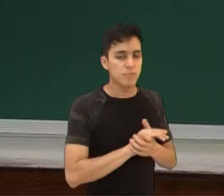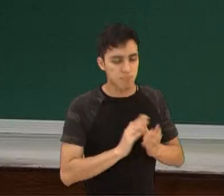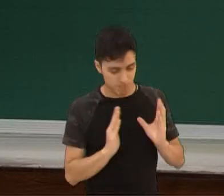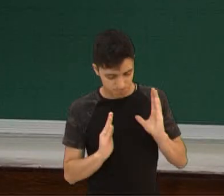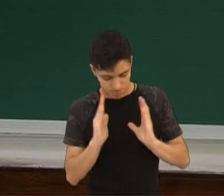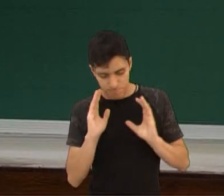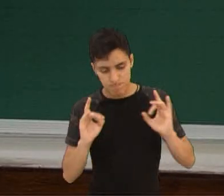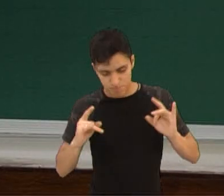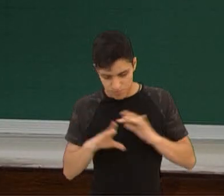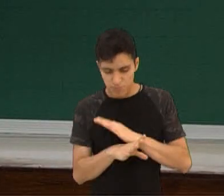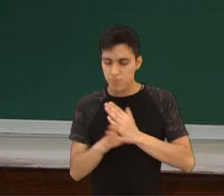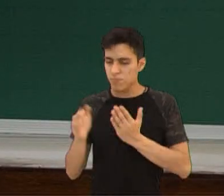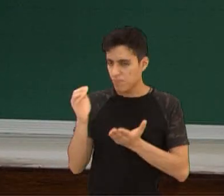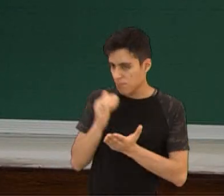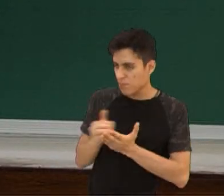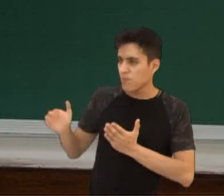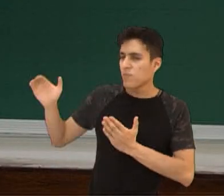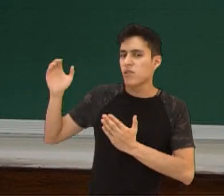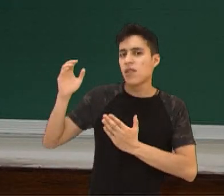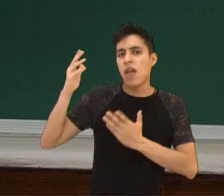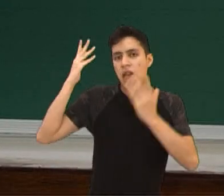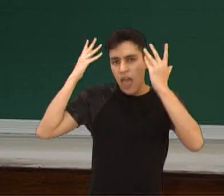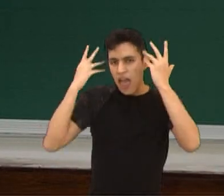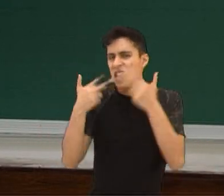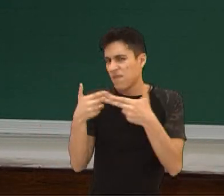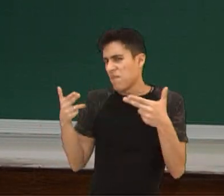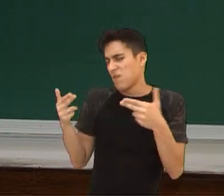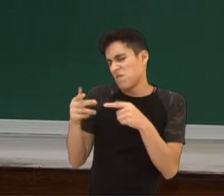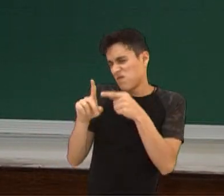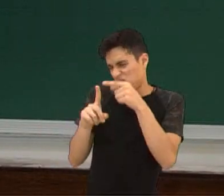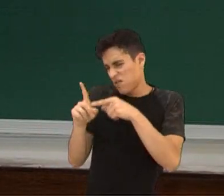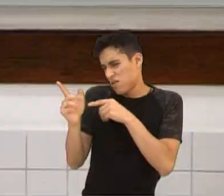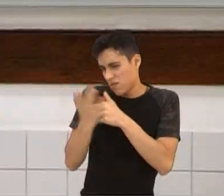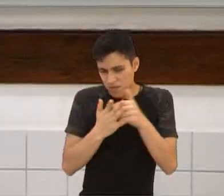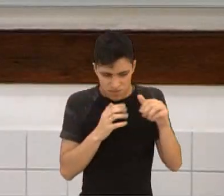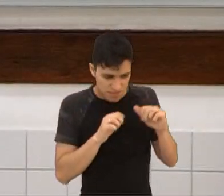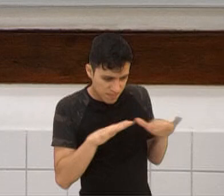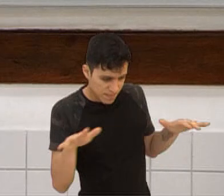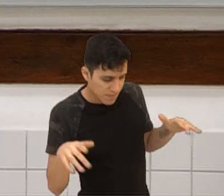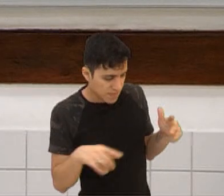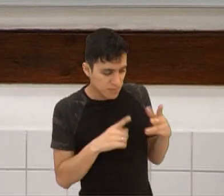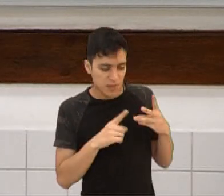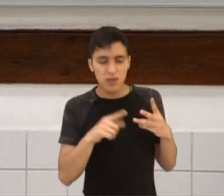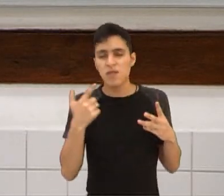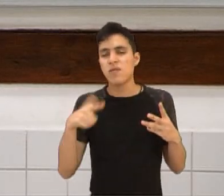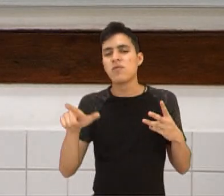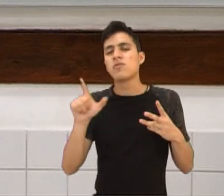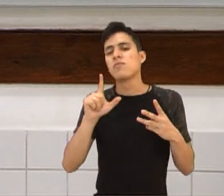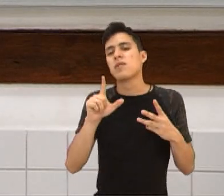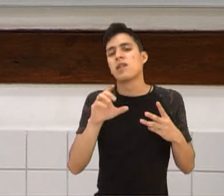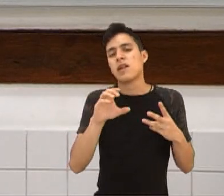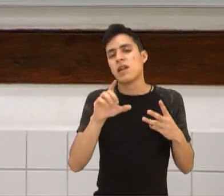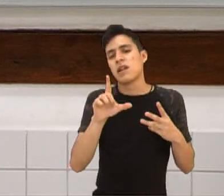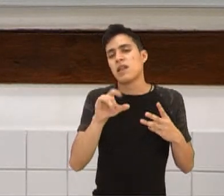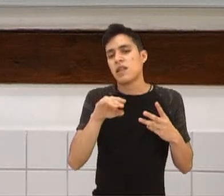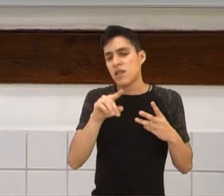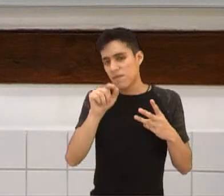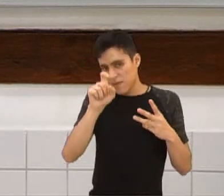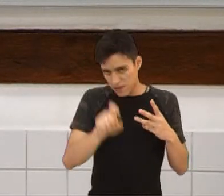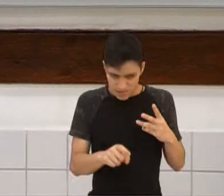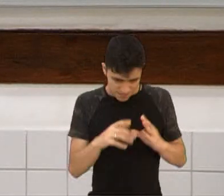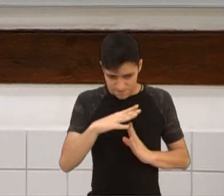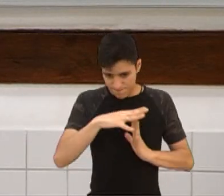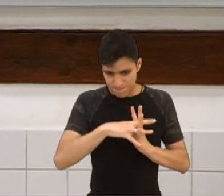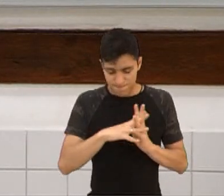já tem a chegada dos animais, por exemplo, né? E depois a gente vai para a fase do clímax. A fase do clímax é o auge de desenvolvimento dessa